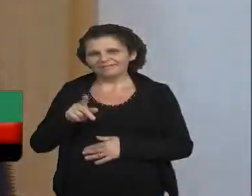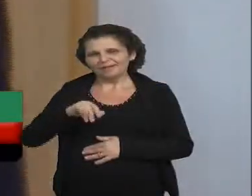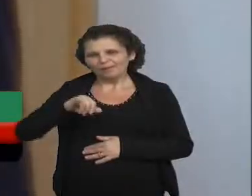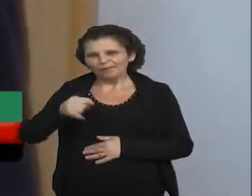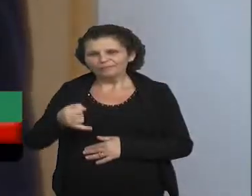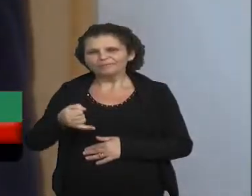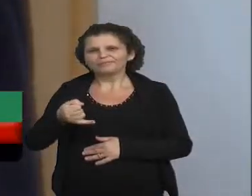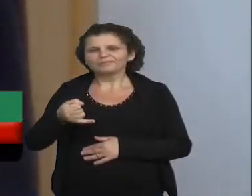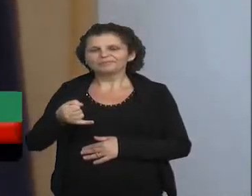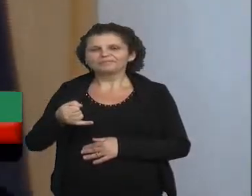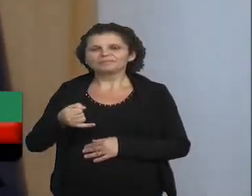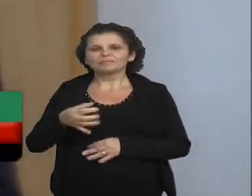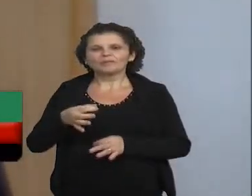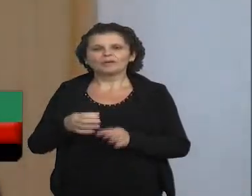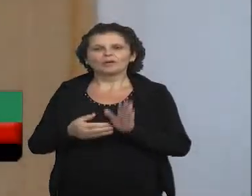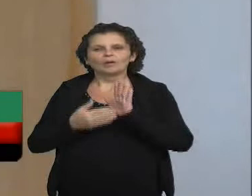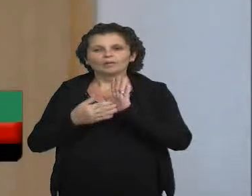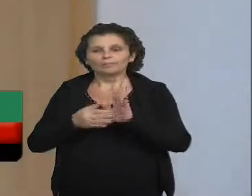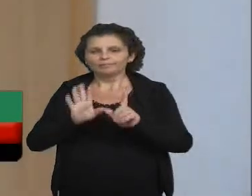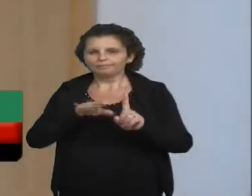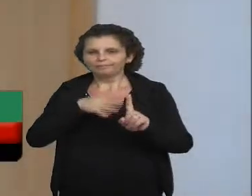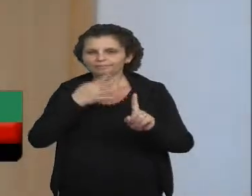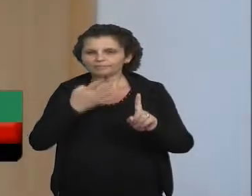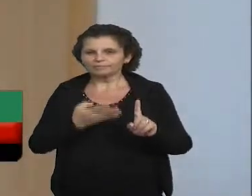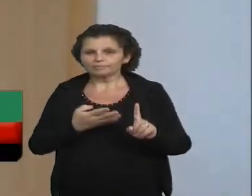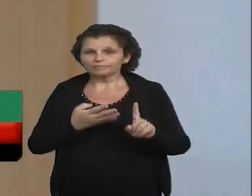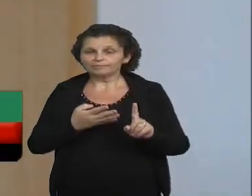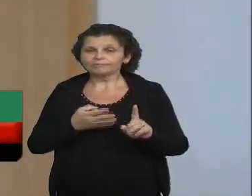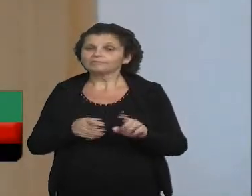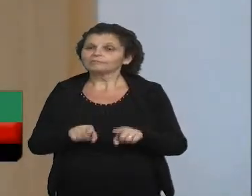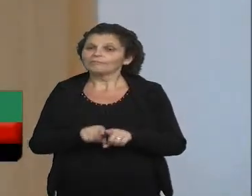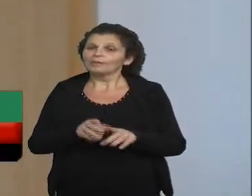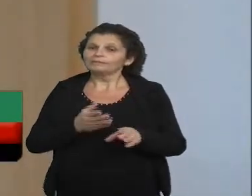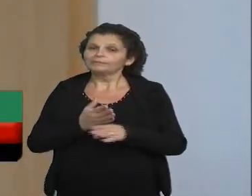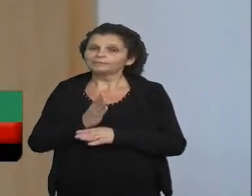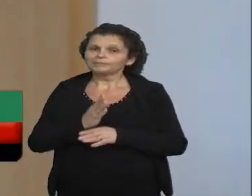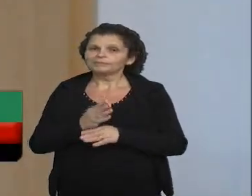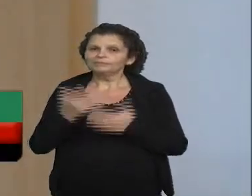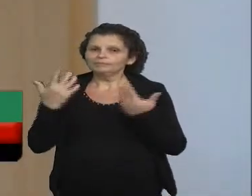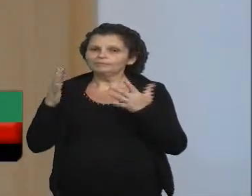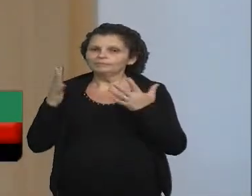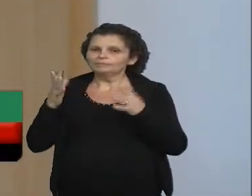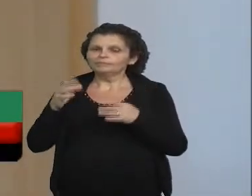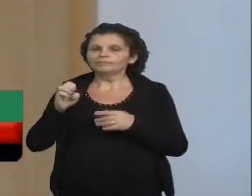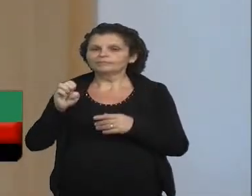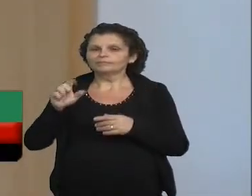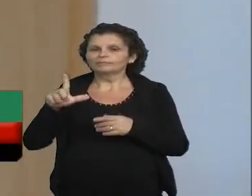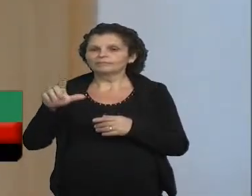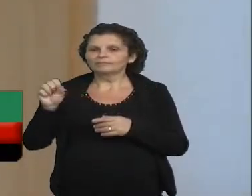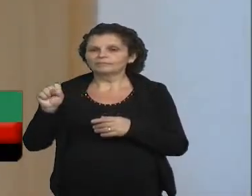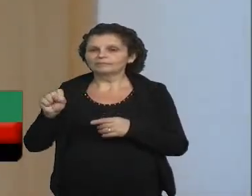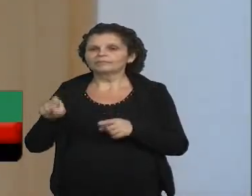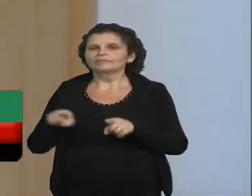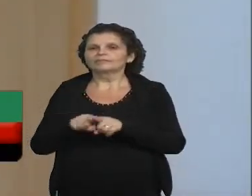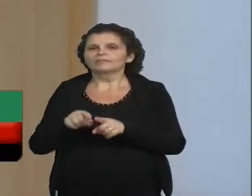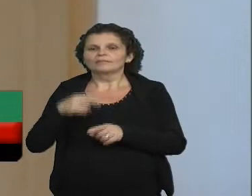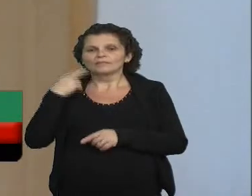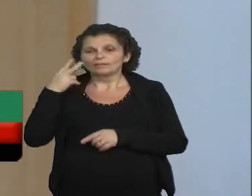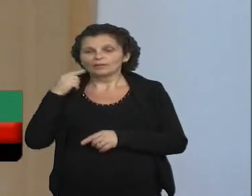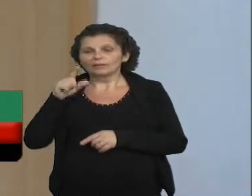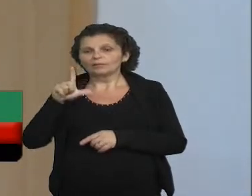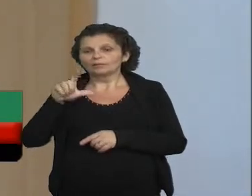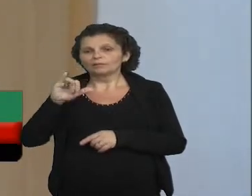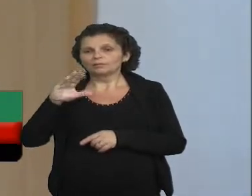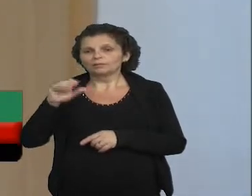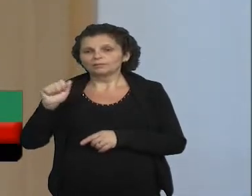aproveitar essa justa homenagem que foi feita aqui hoje agora na Câmara e aprovada, né, parabenizar a vereadora Elza, parabenizar a vereadora